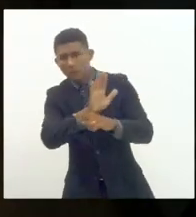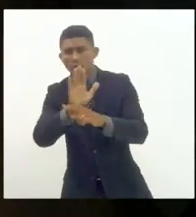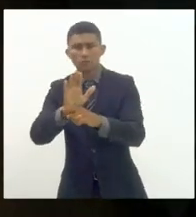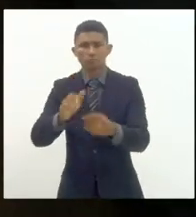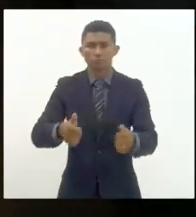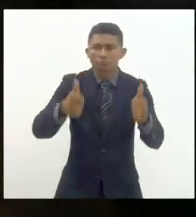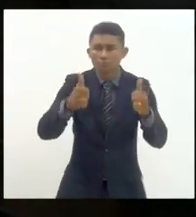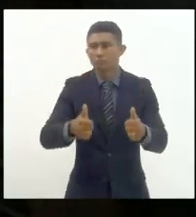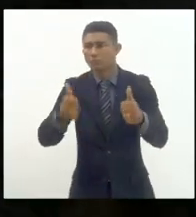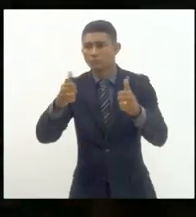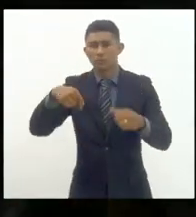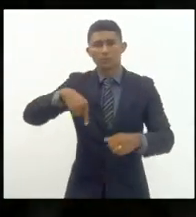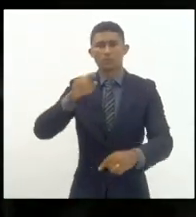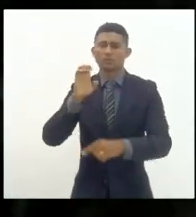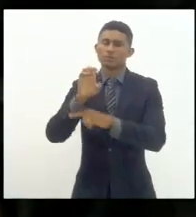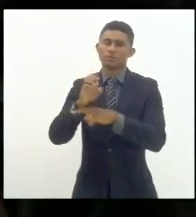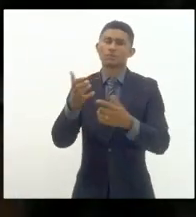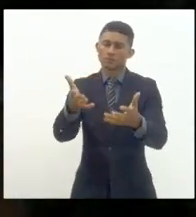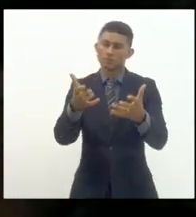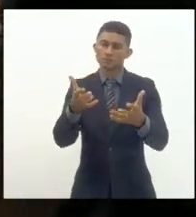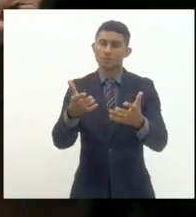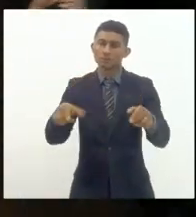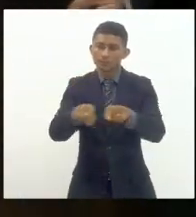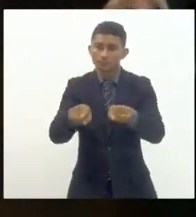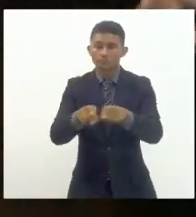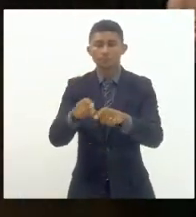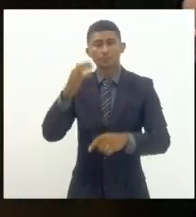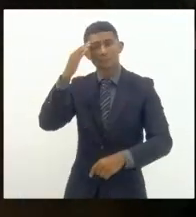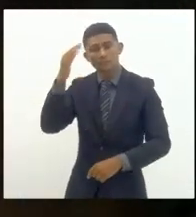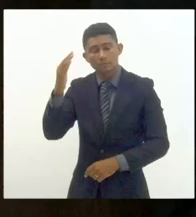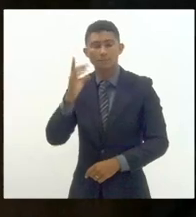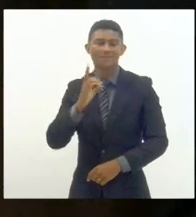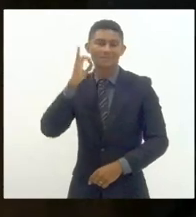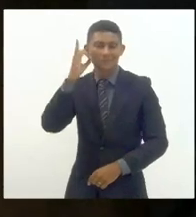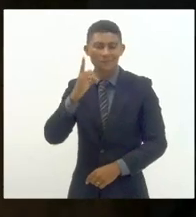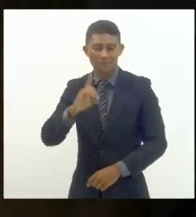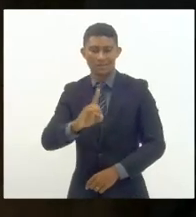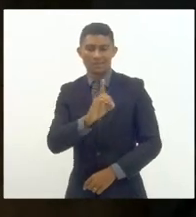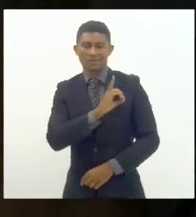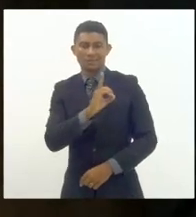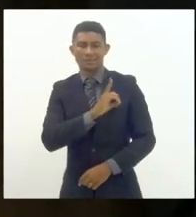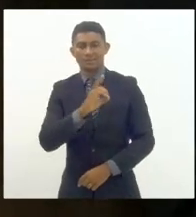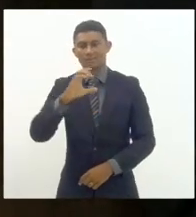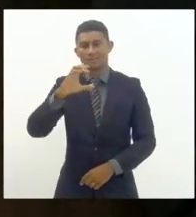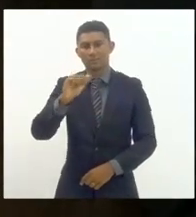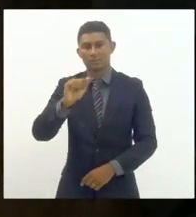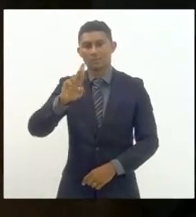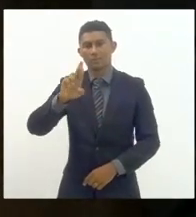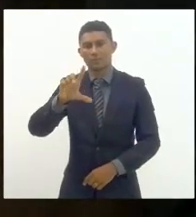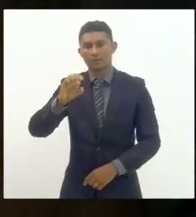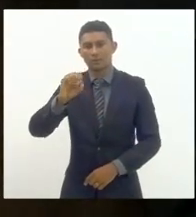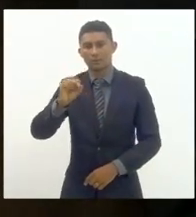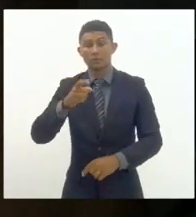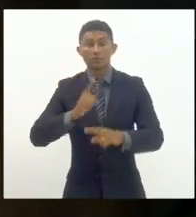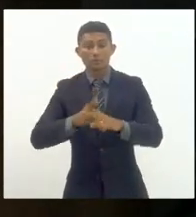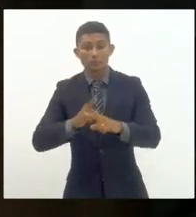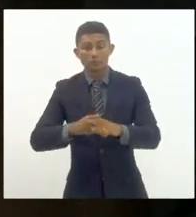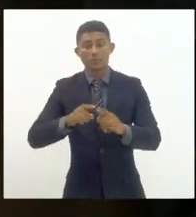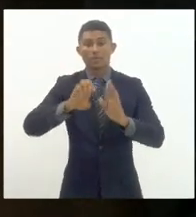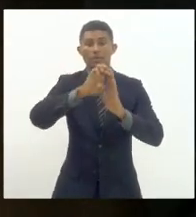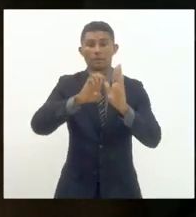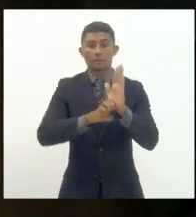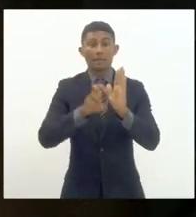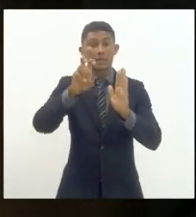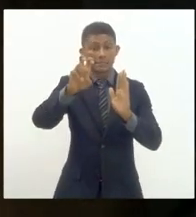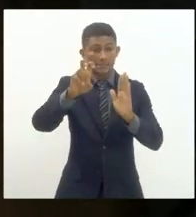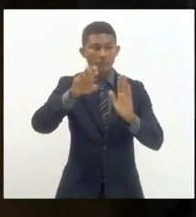fazer no nosso Estado. Quero agradecer o deputado, o delegado Carlos Augusto, pela retirada das cinco